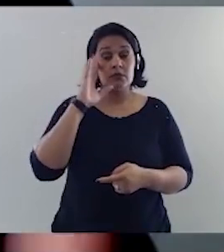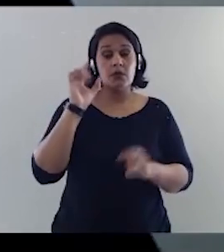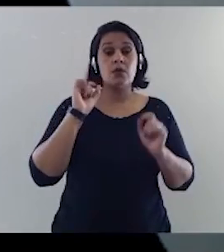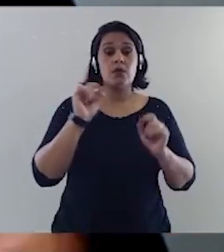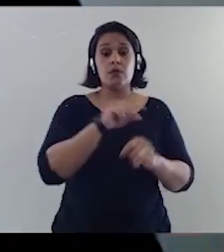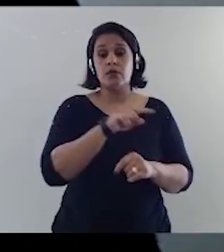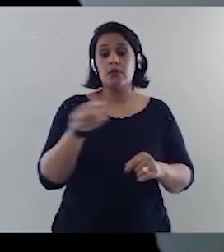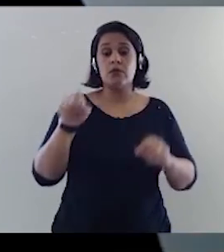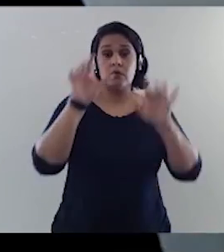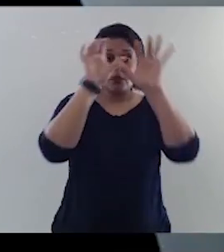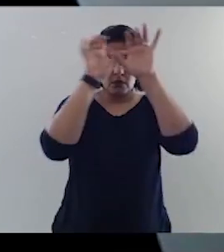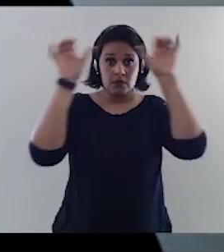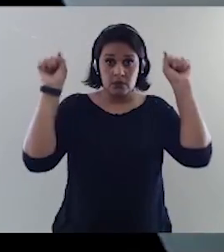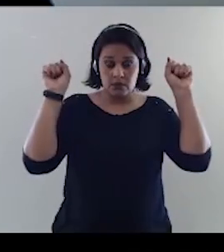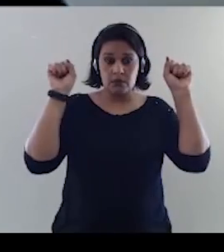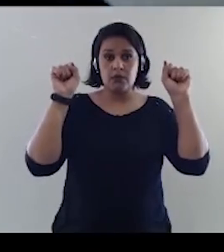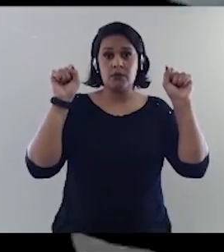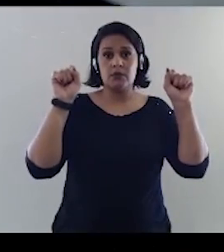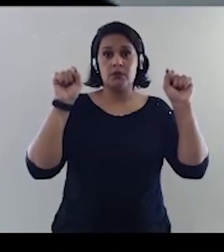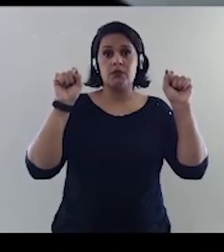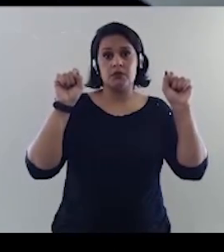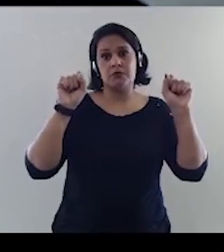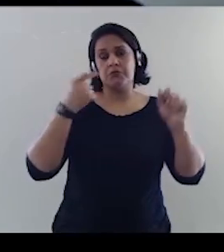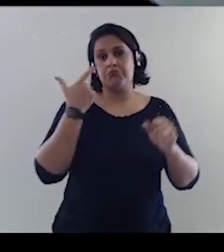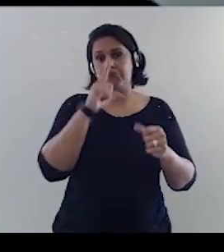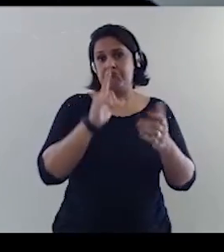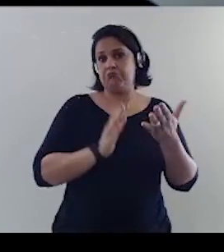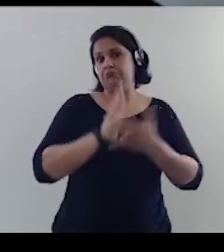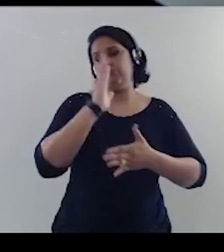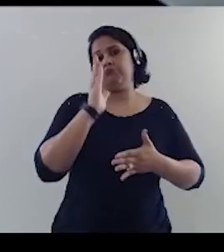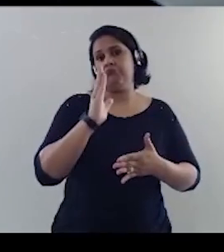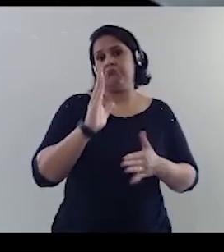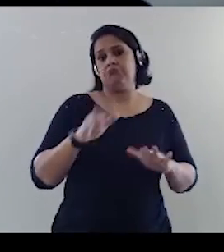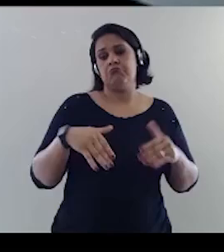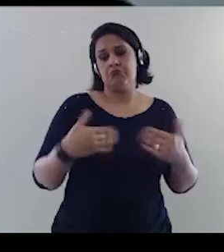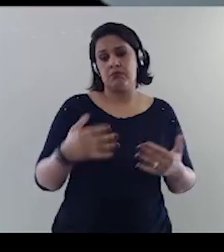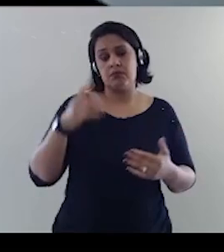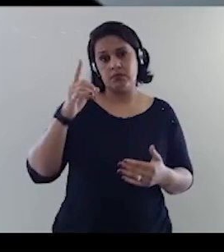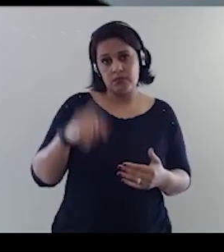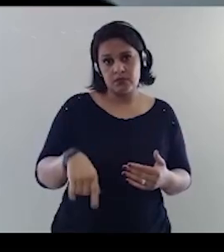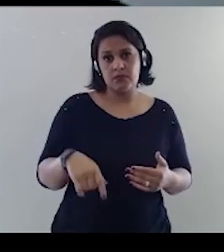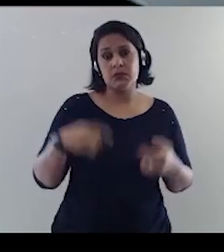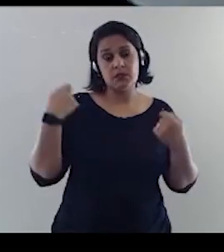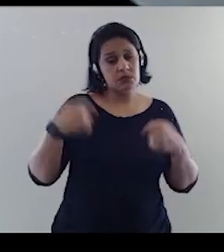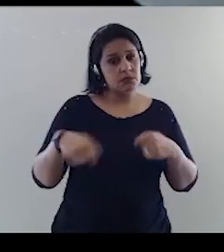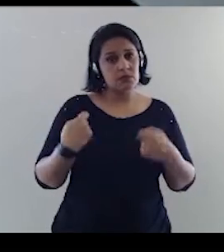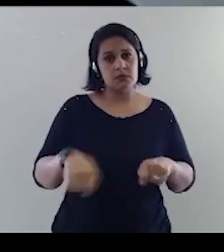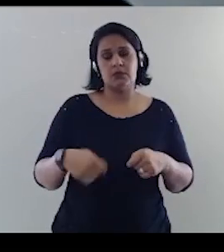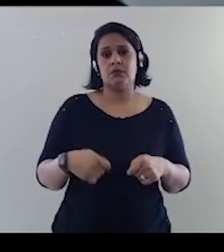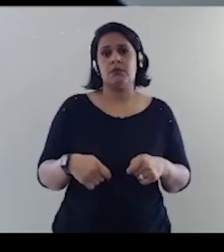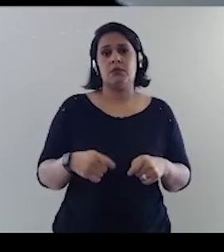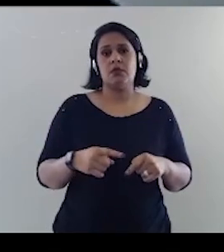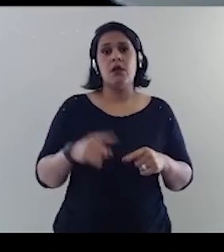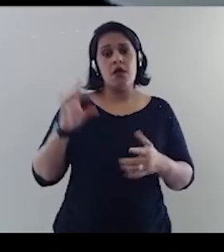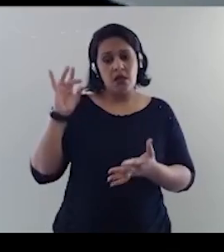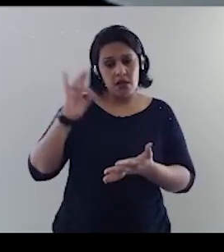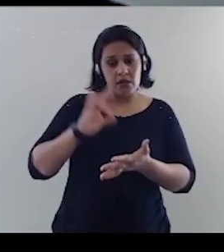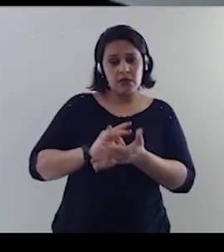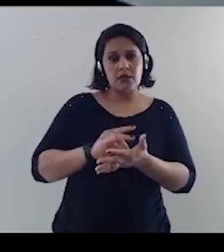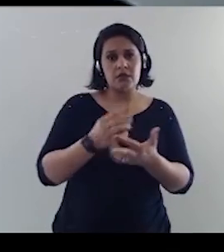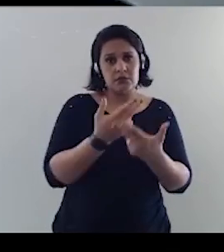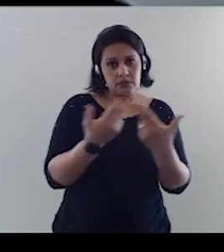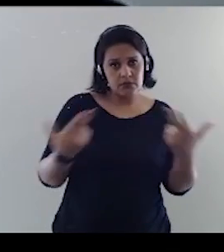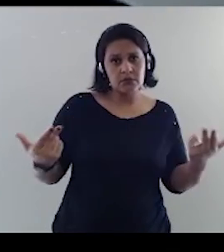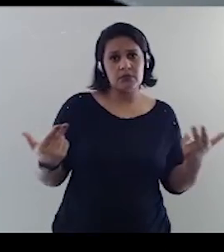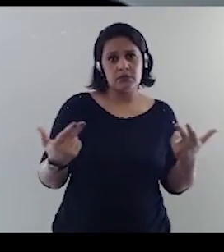tempo e ganhar a causa, não é? E, portanto, isto significa, isto é a realidade dos factos, não estou a dizer que tenha que ser assim, mas é a realidade dos factos. E a realidade dos factos